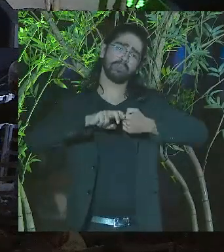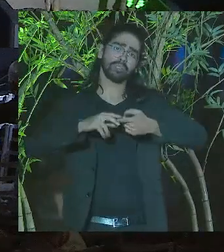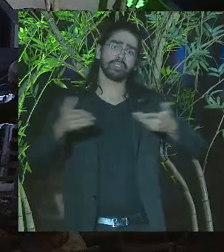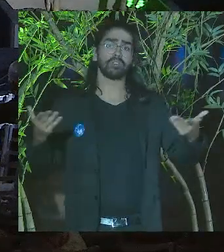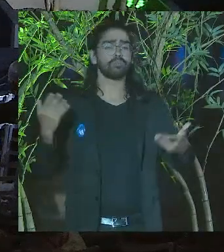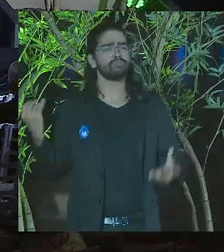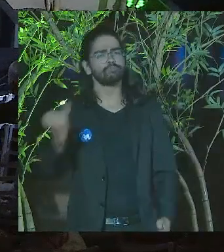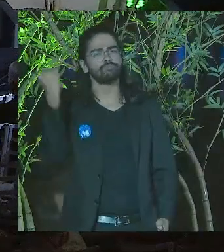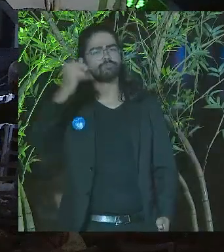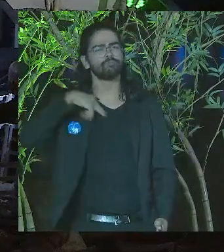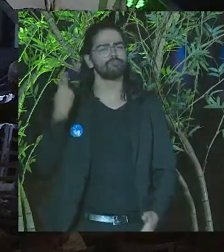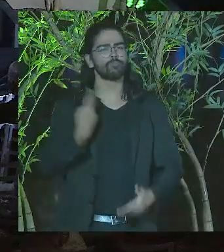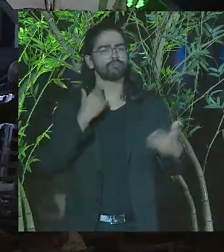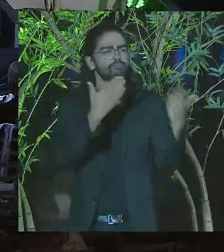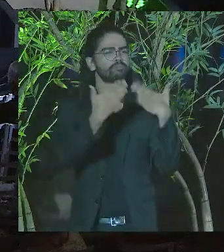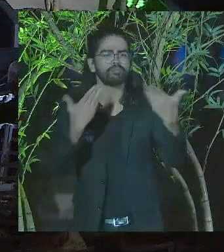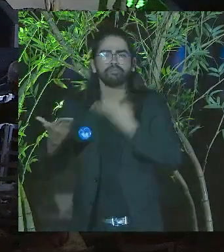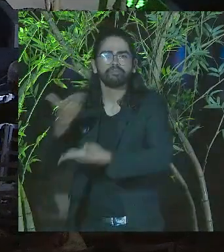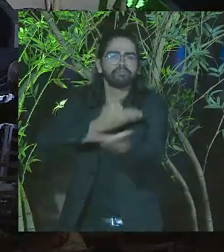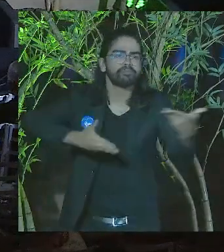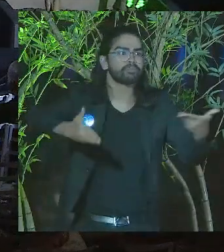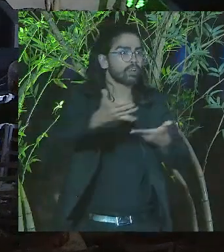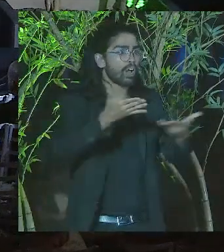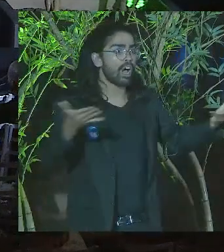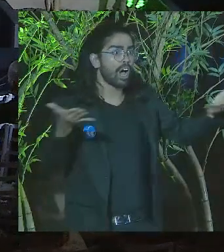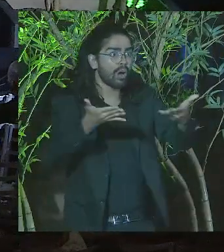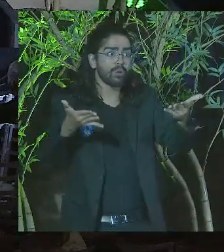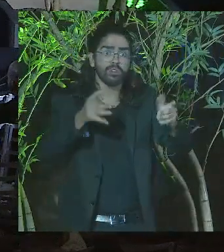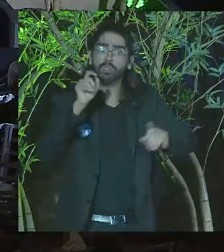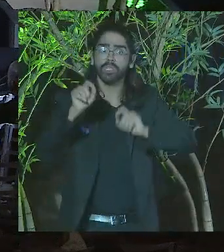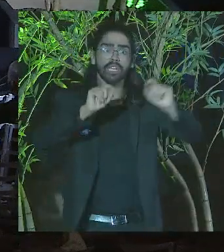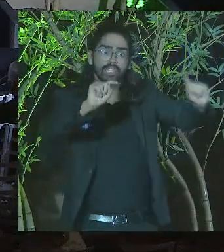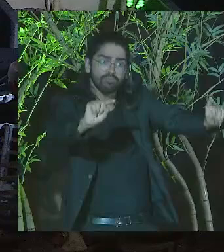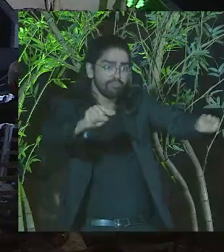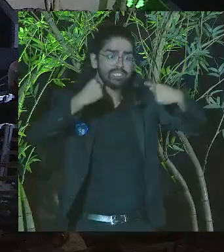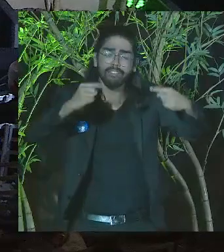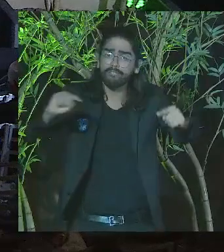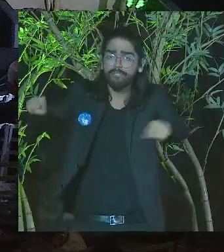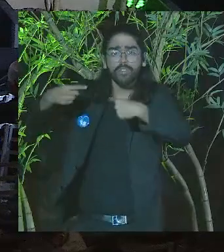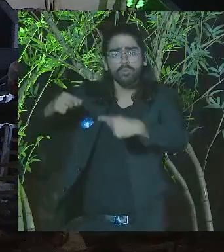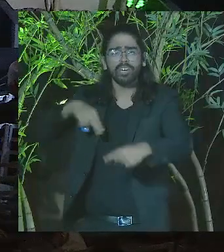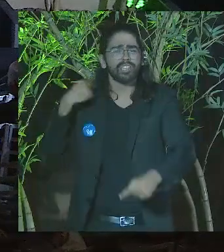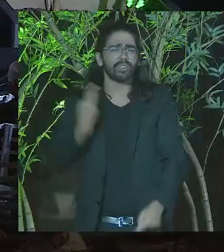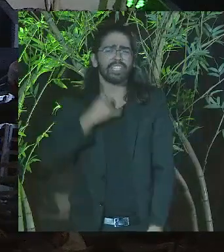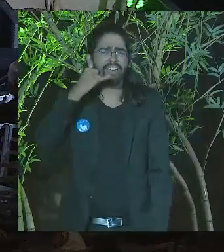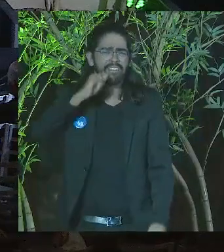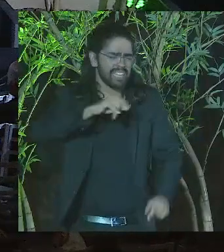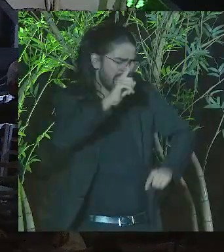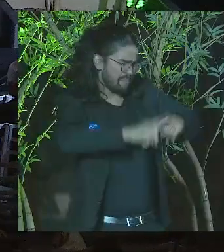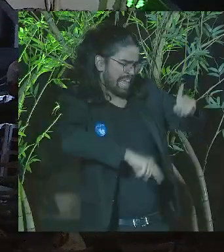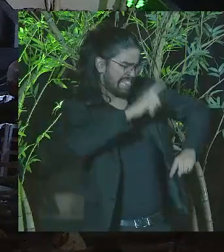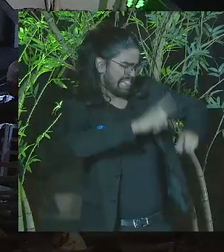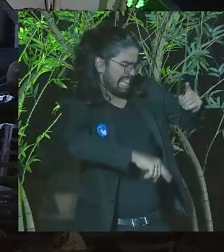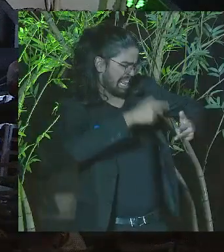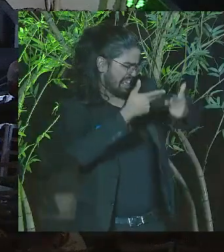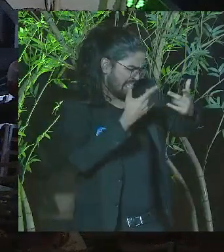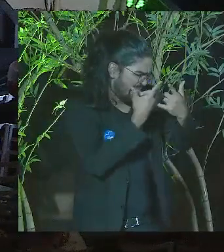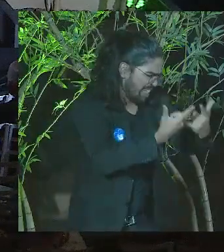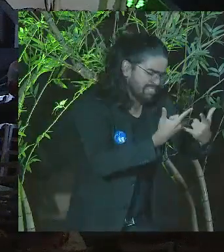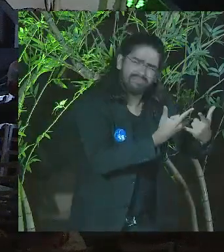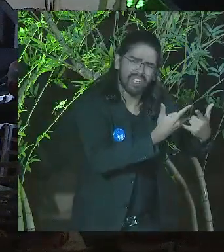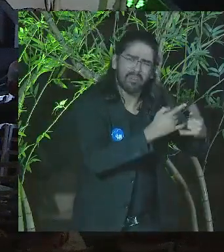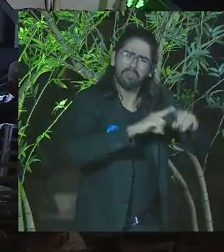com movimentos, com conversas como essa aqui, que desafiam a gente para além dos trecos, porque a gente pode um pouco